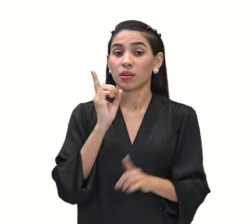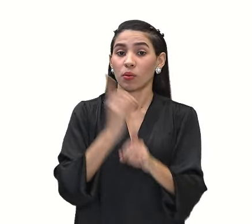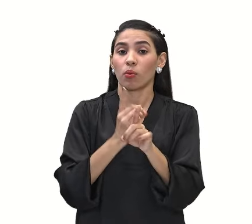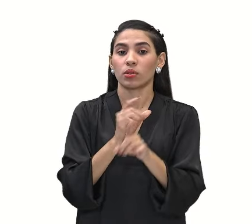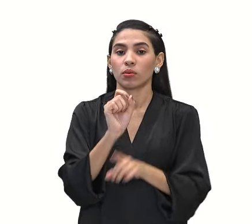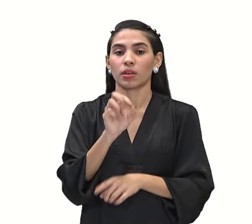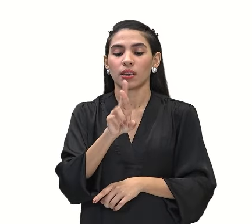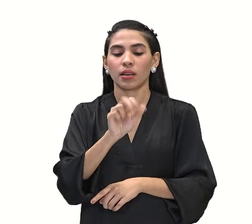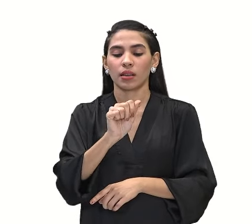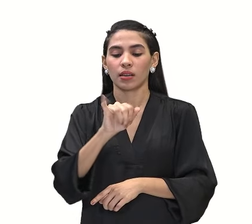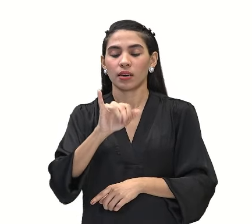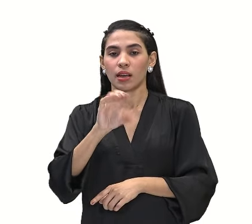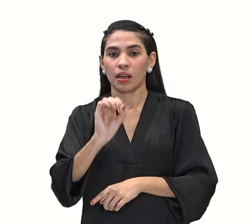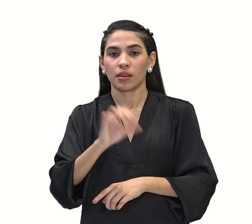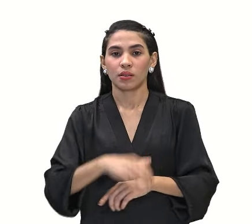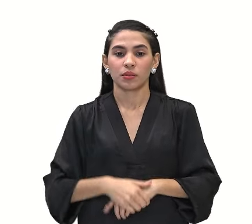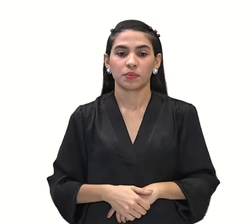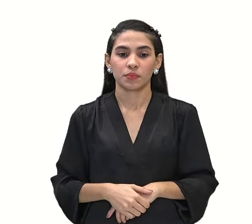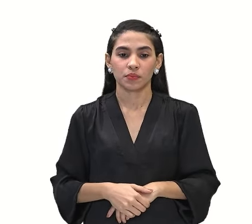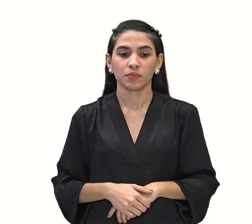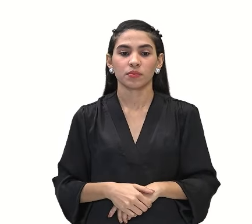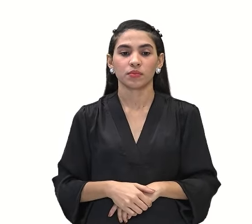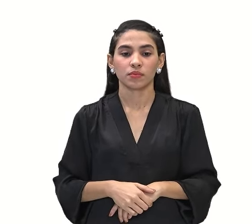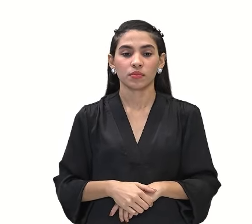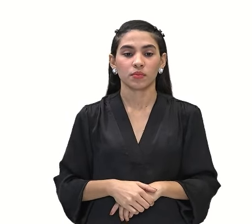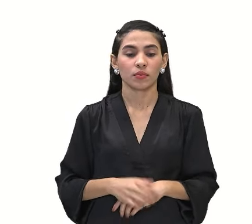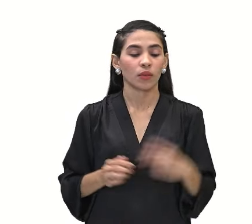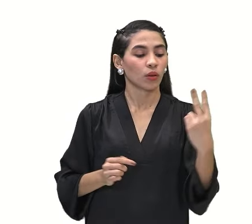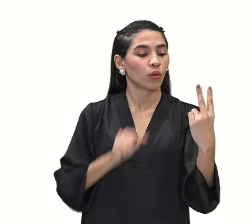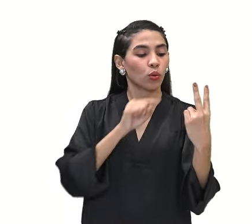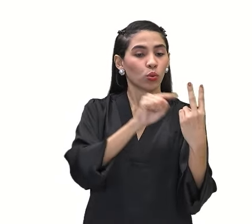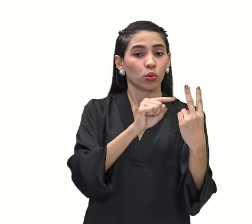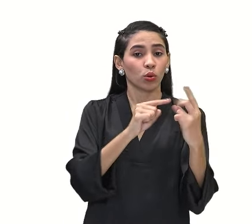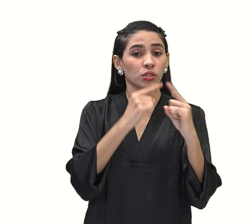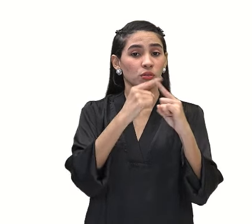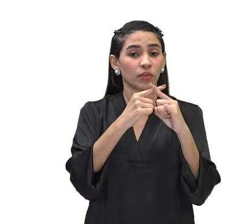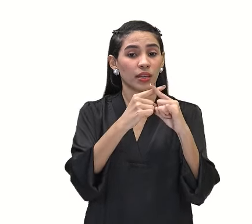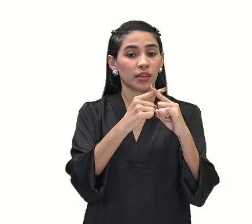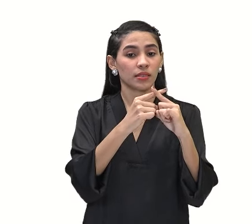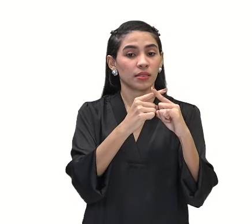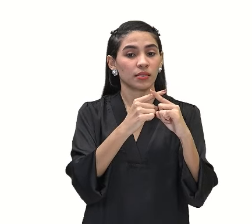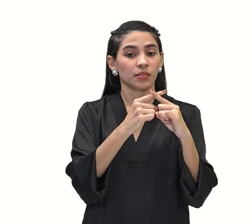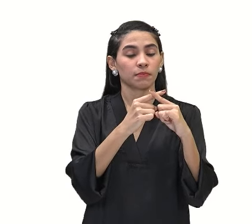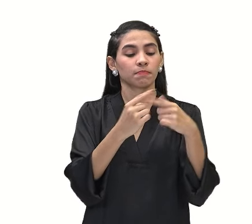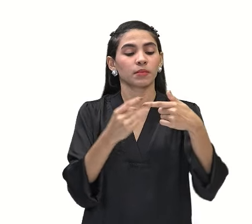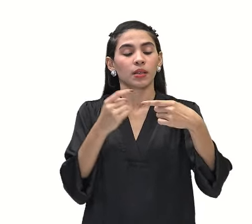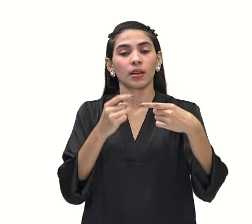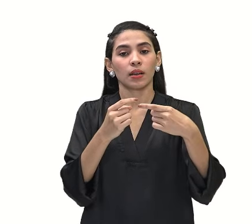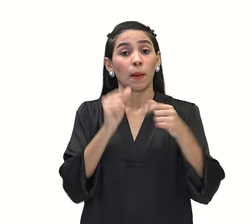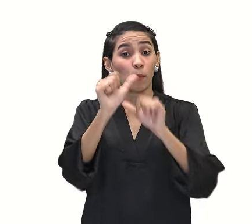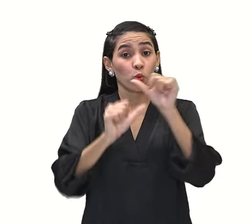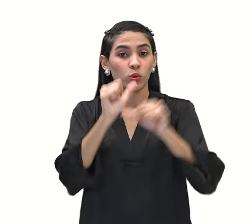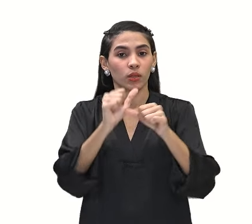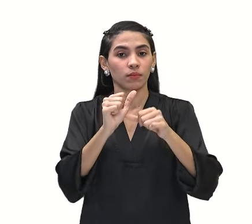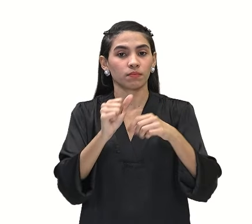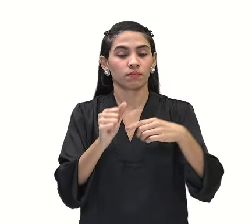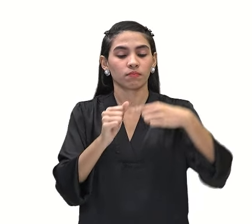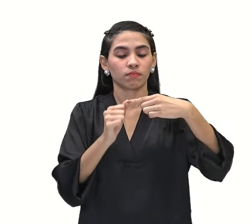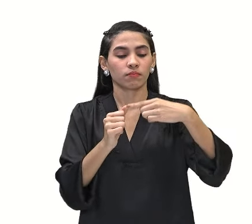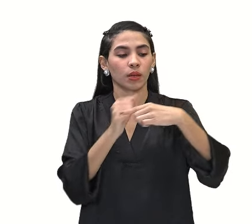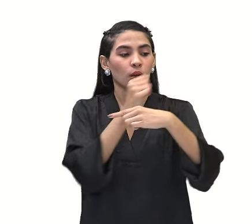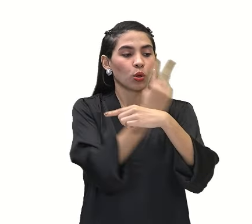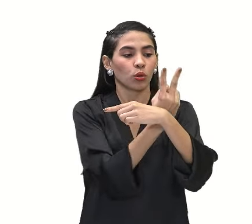raio Olha o 2 ele tá multiplicando então ele desce 100 dividido por